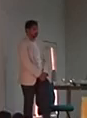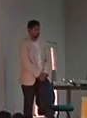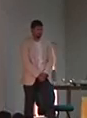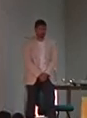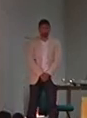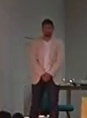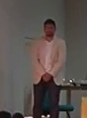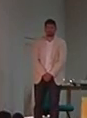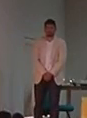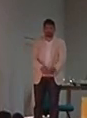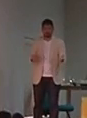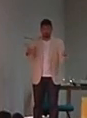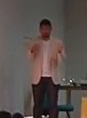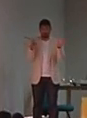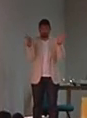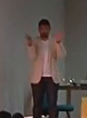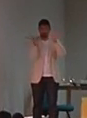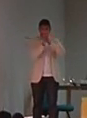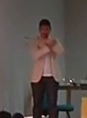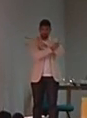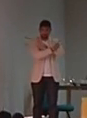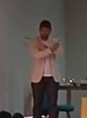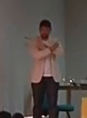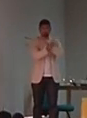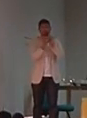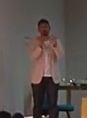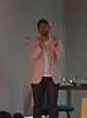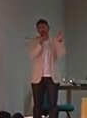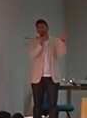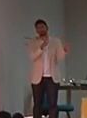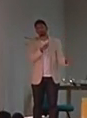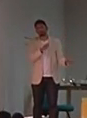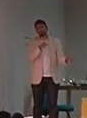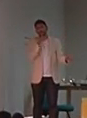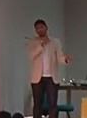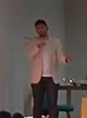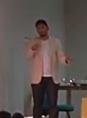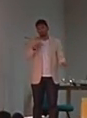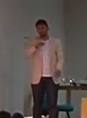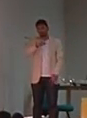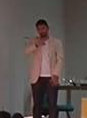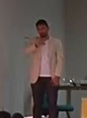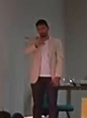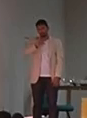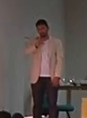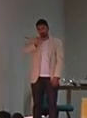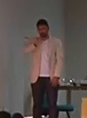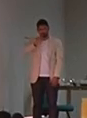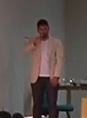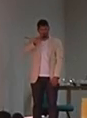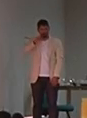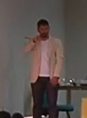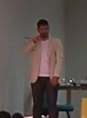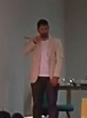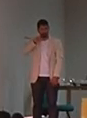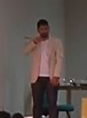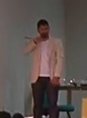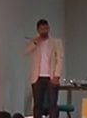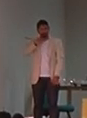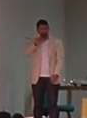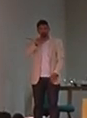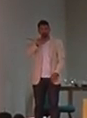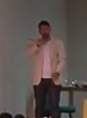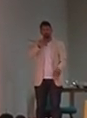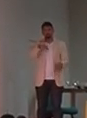Esta pergunta agora vai para o professor José Mário. O segmento é